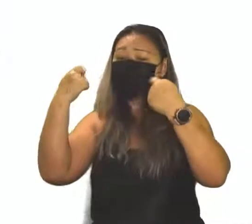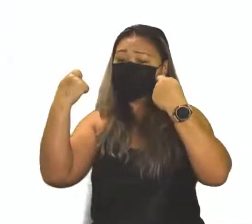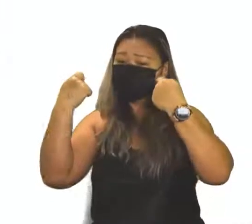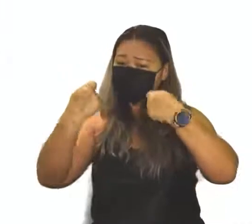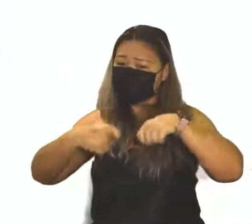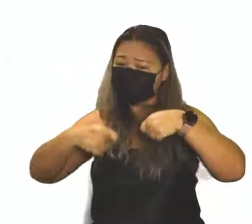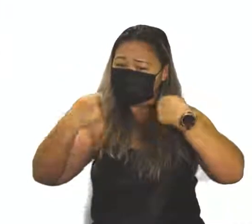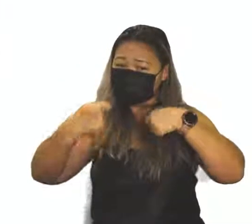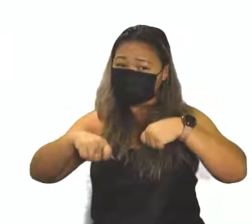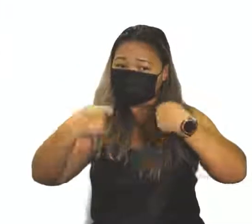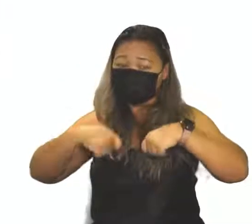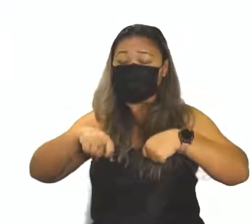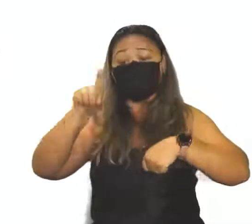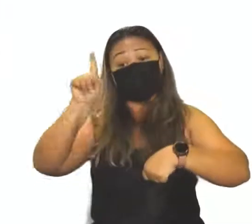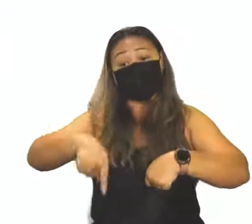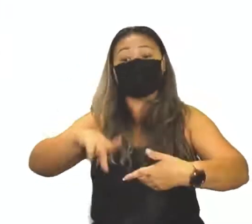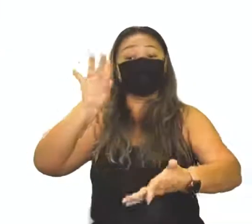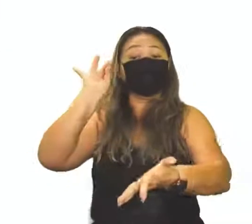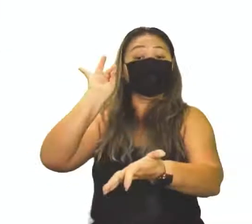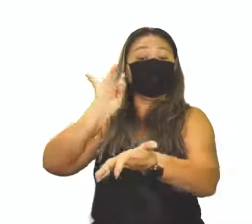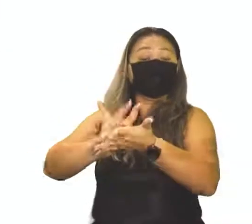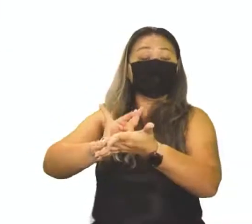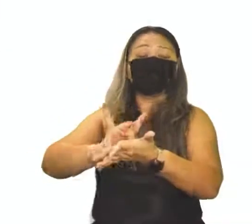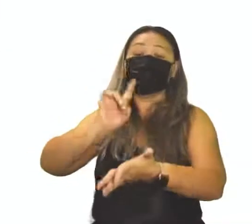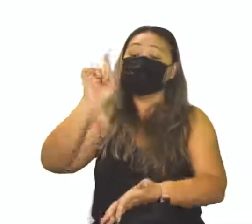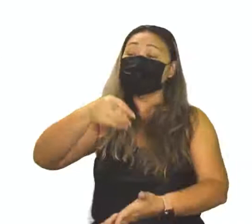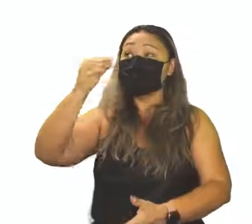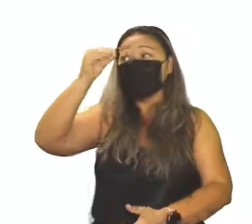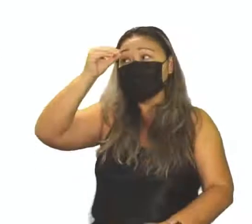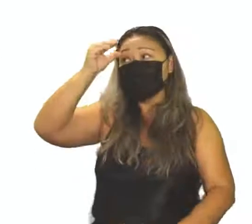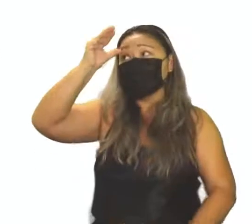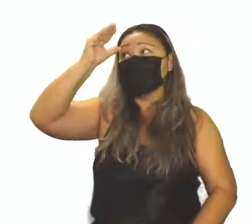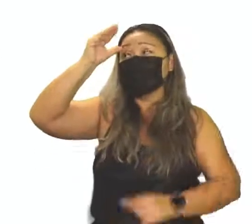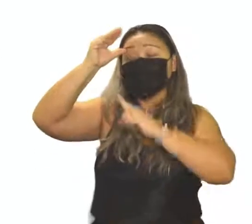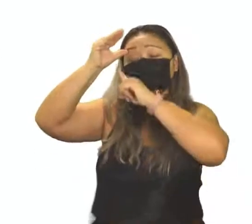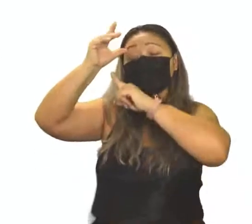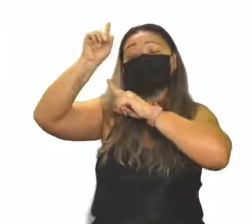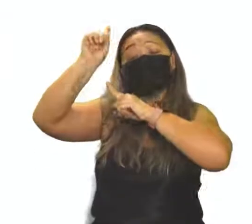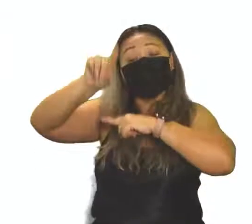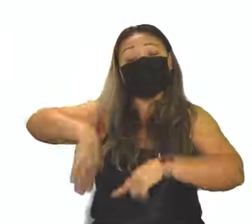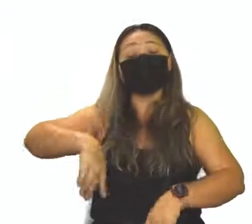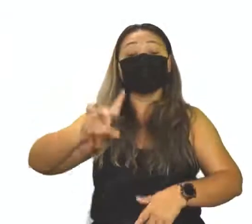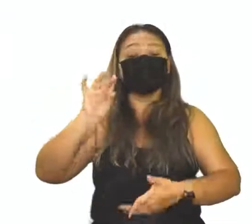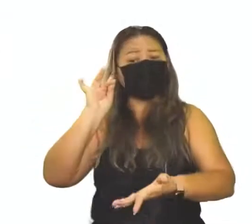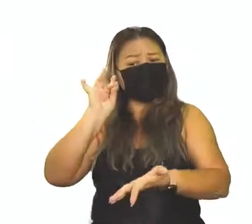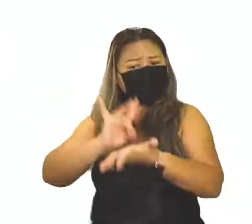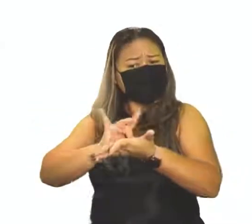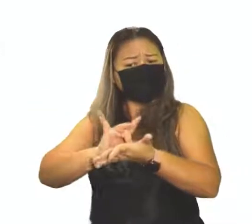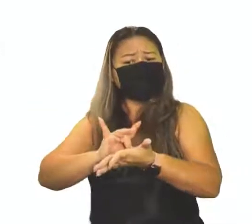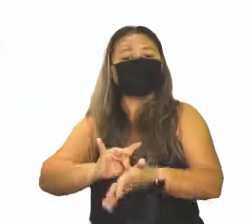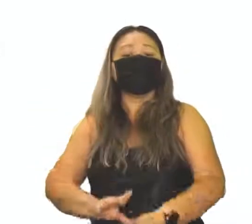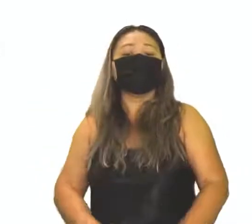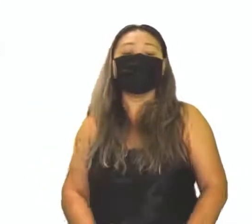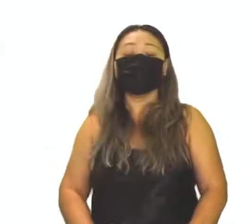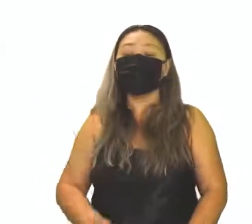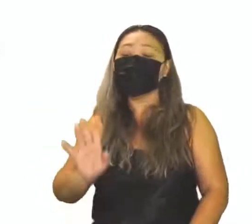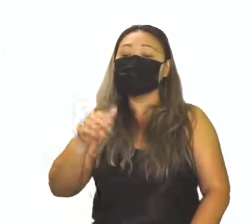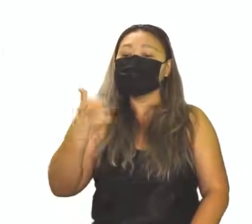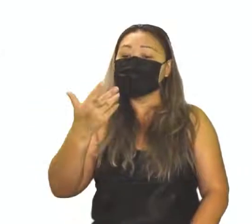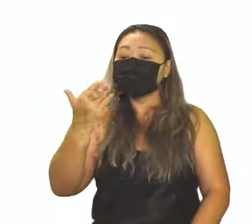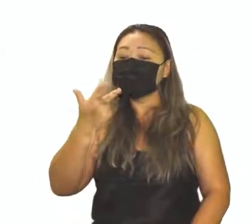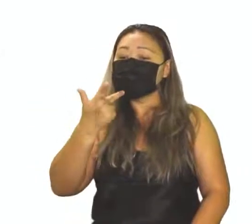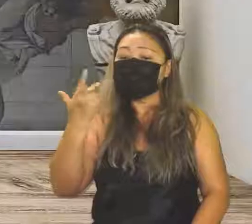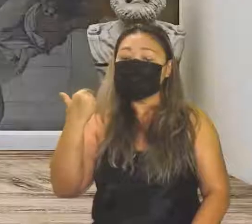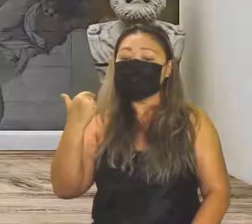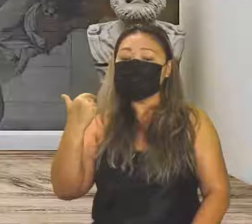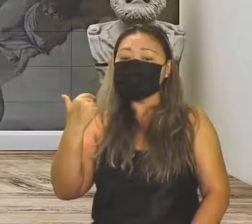verdadeiro, episteme. Então, o conhecimento para ele é isso, é uma episteme, aquilo que é verdadeiro. Só lembrando que nós vimos